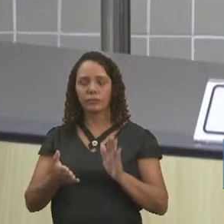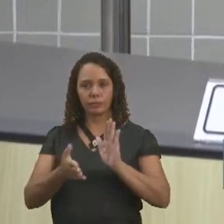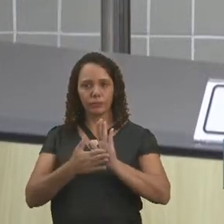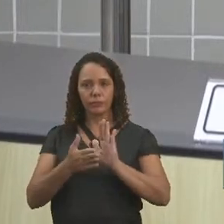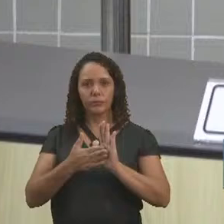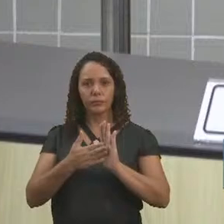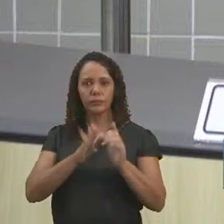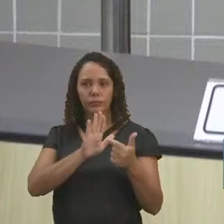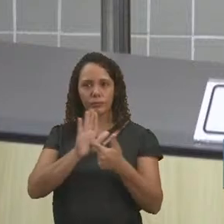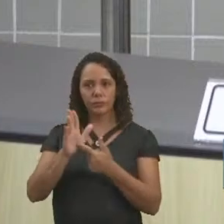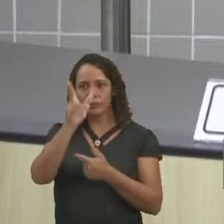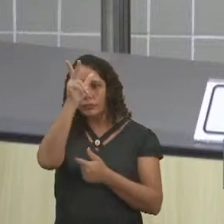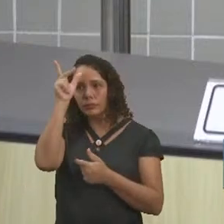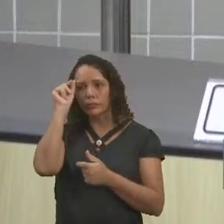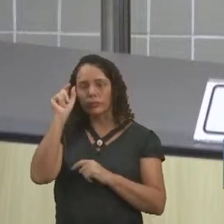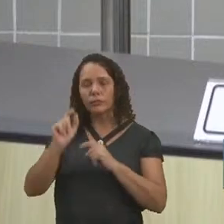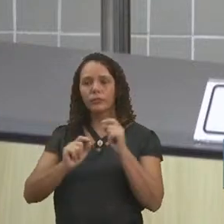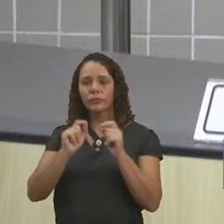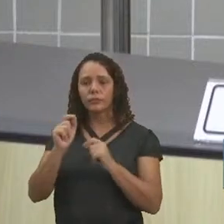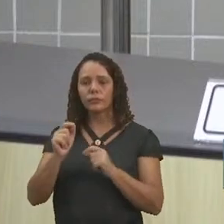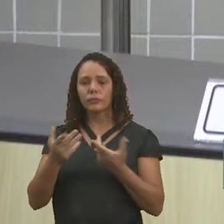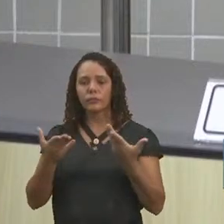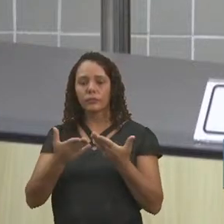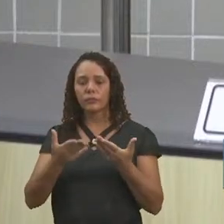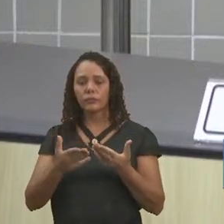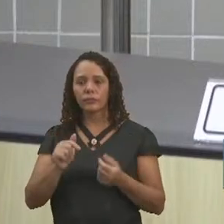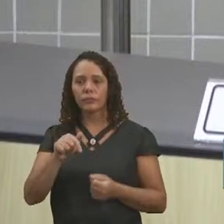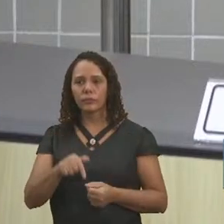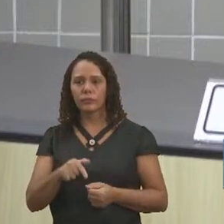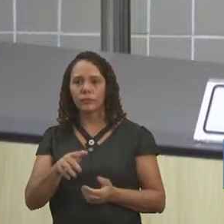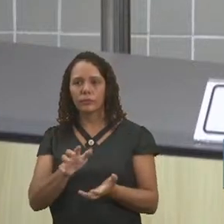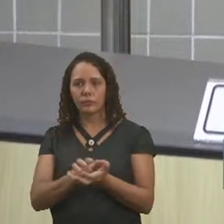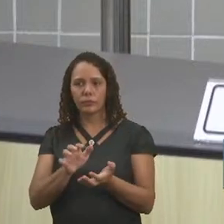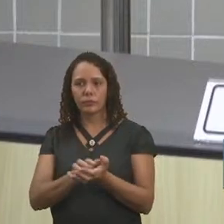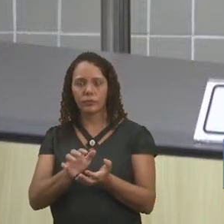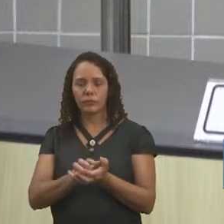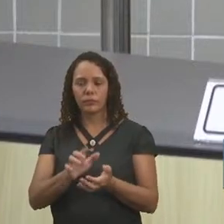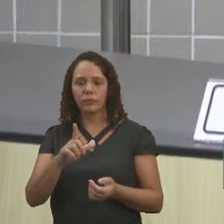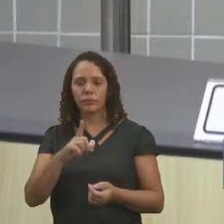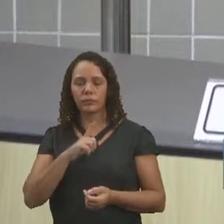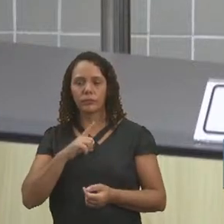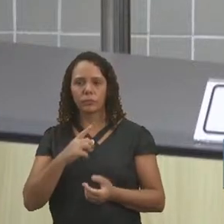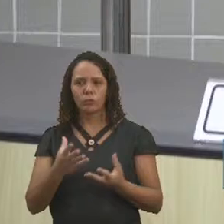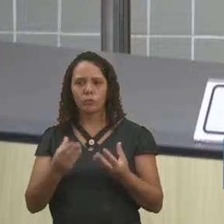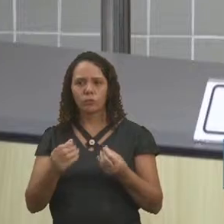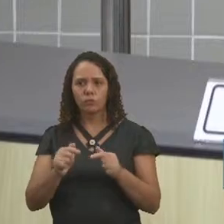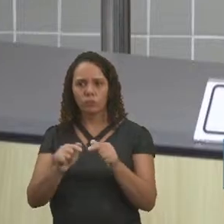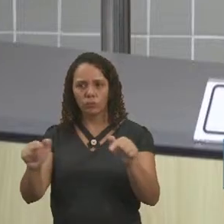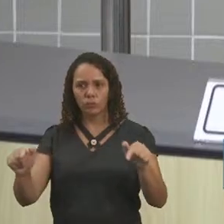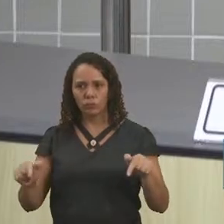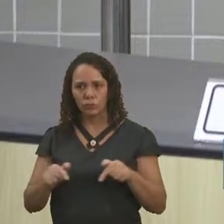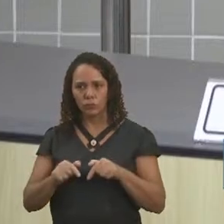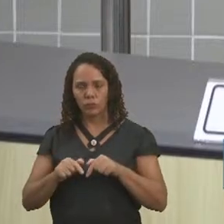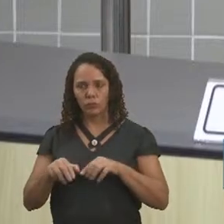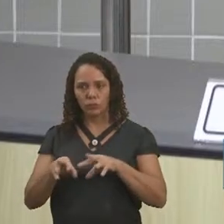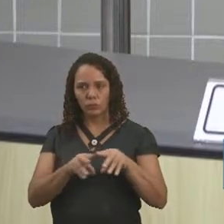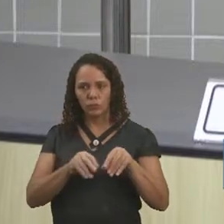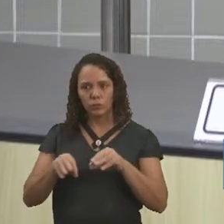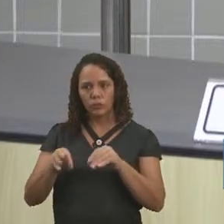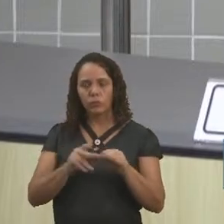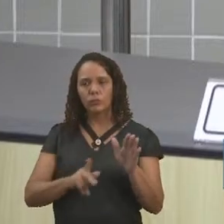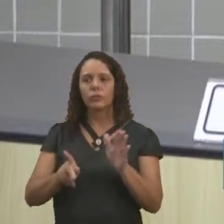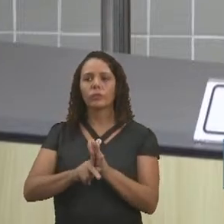prefeito, nós temos hoje na cidade de Jacareí muitos terrenos de posse